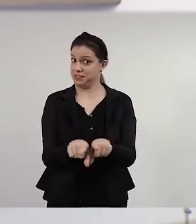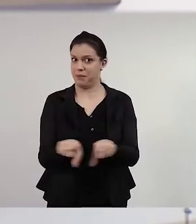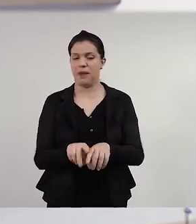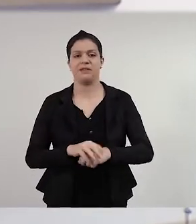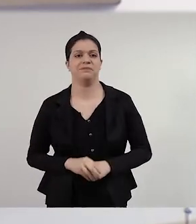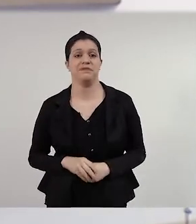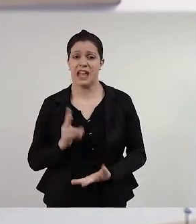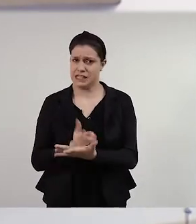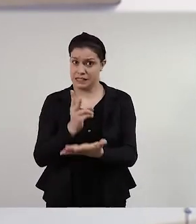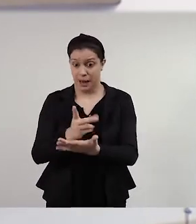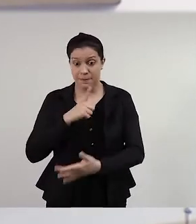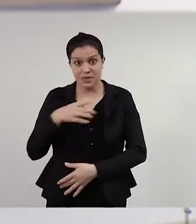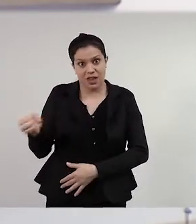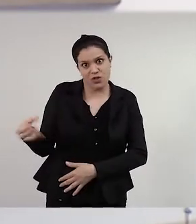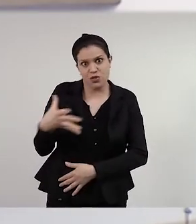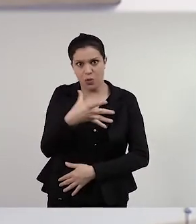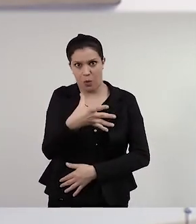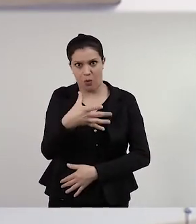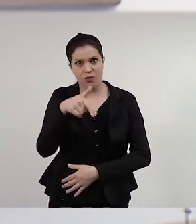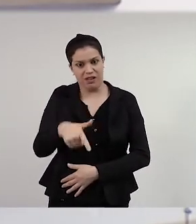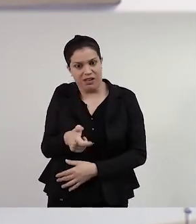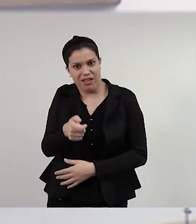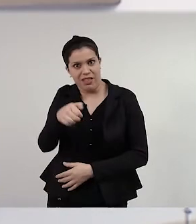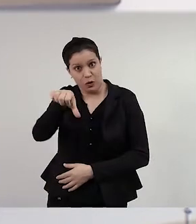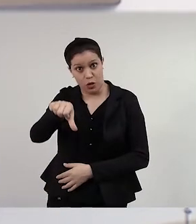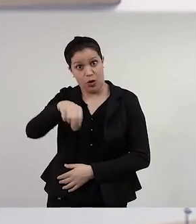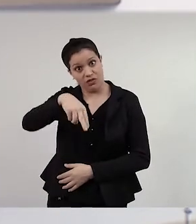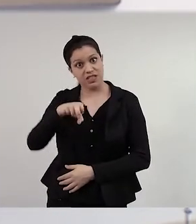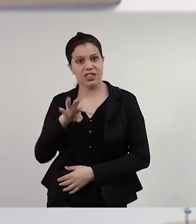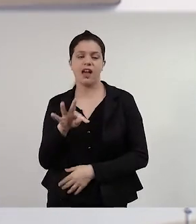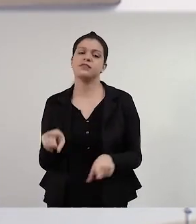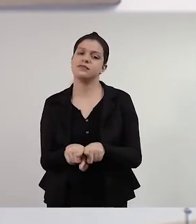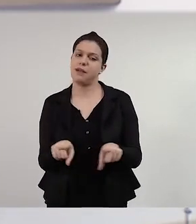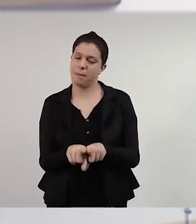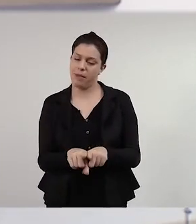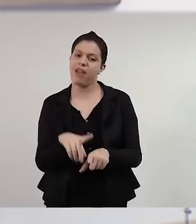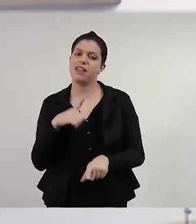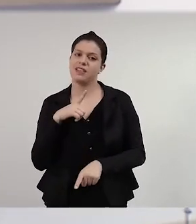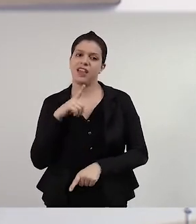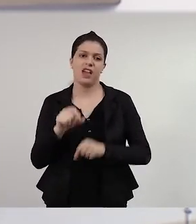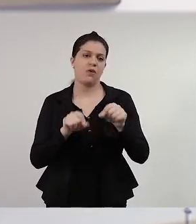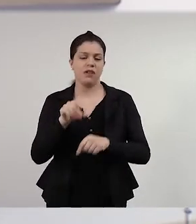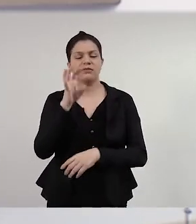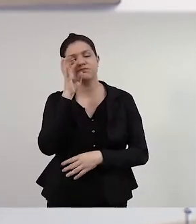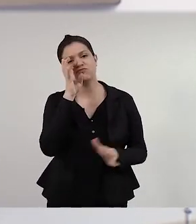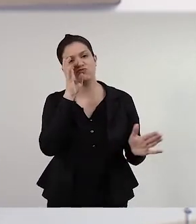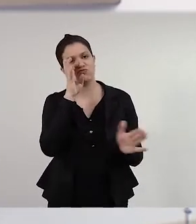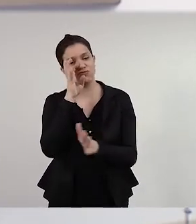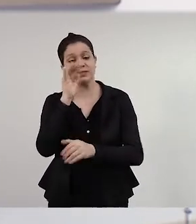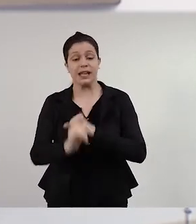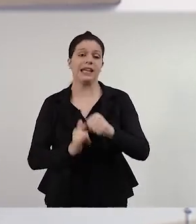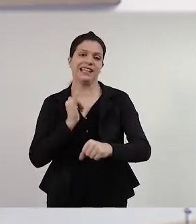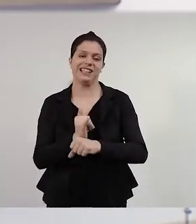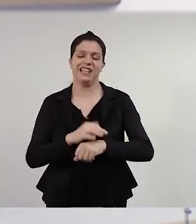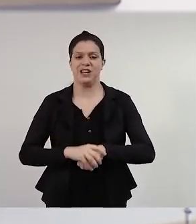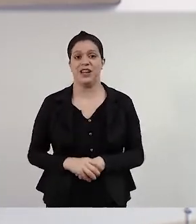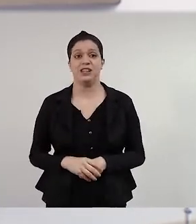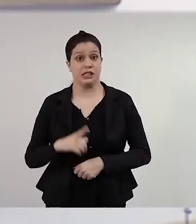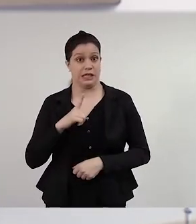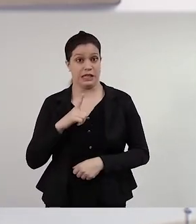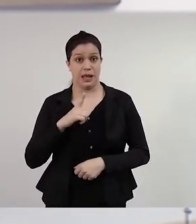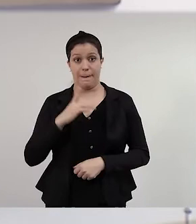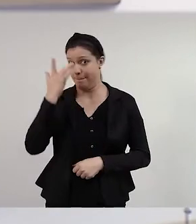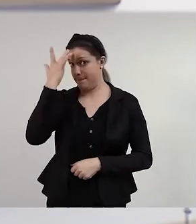Assembleia também no YouTube. Sempre que um novo programa entra aqui no canal 9 da NET, também está disponível para assistir